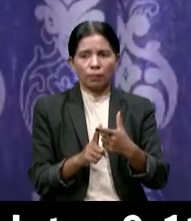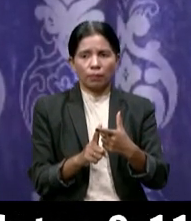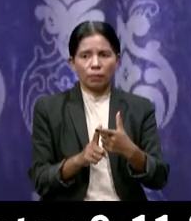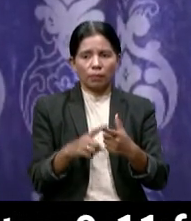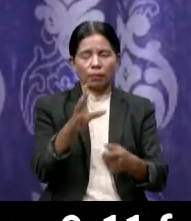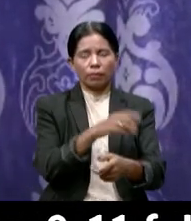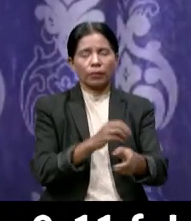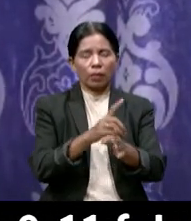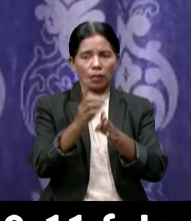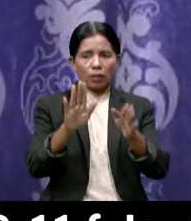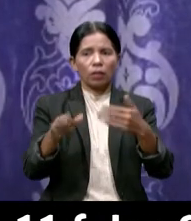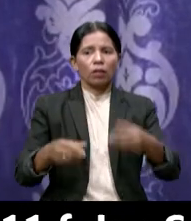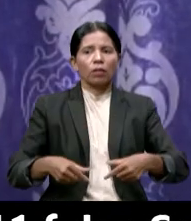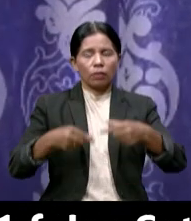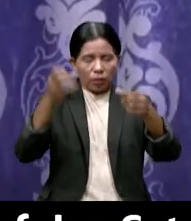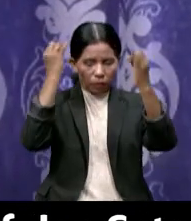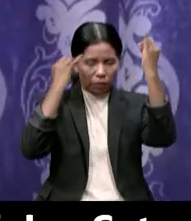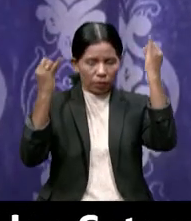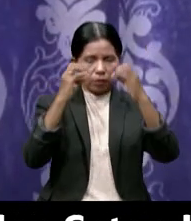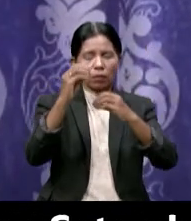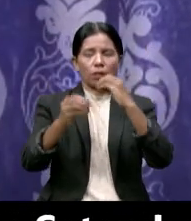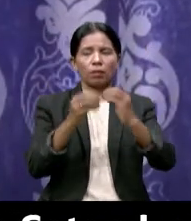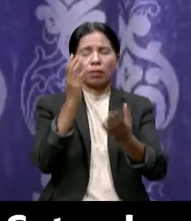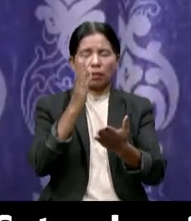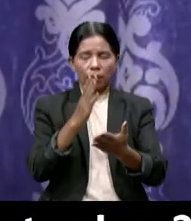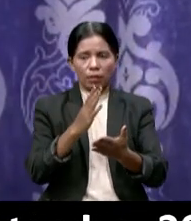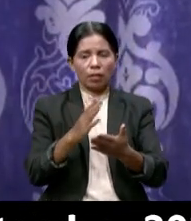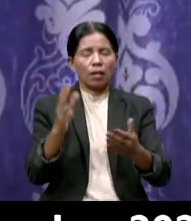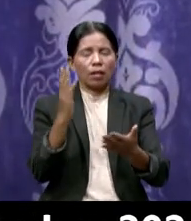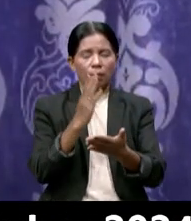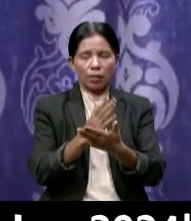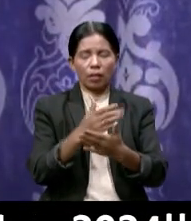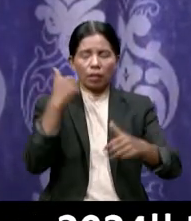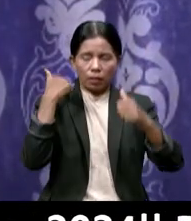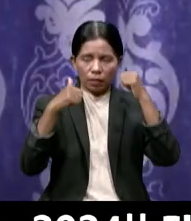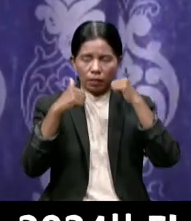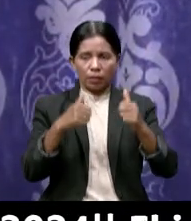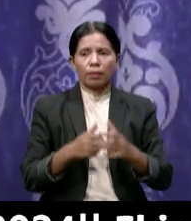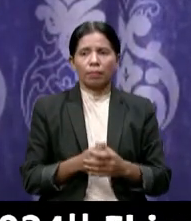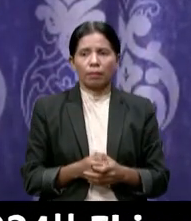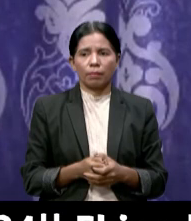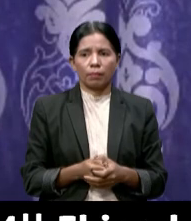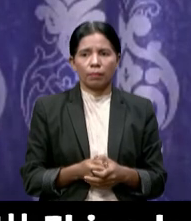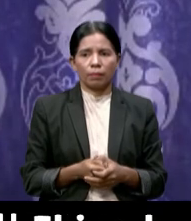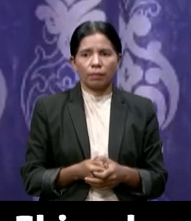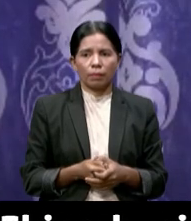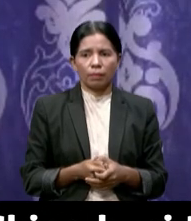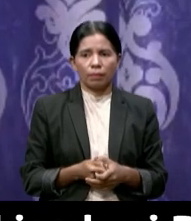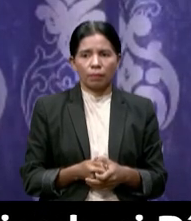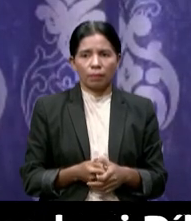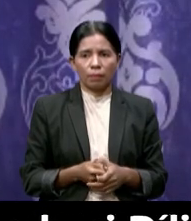diretiva nacional sira fone informação ne katak suspende ia provisório det